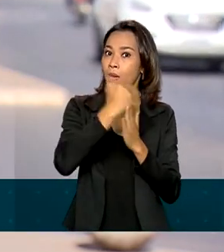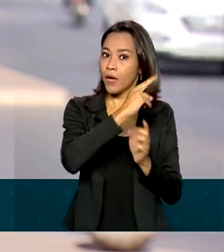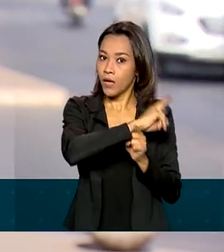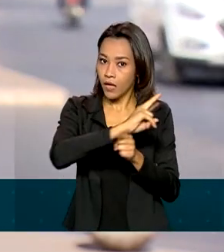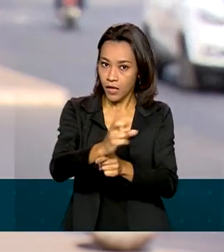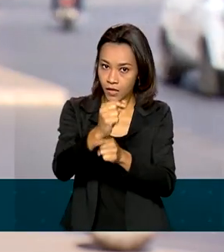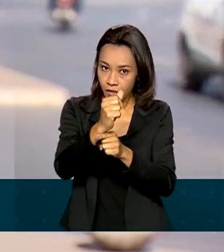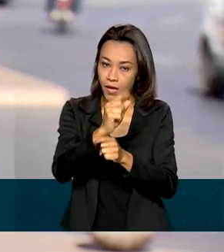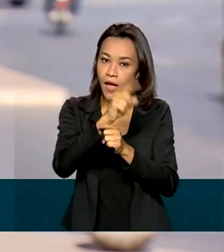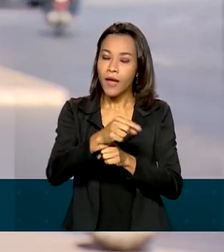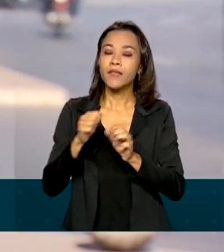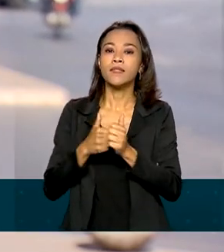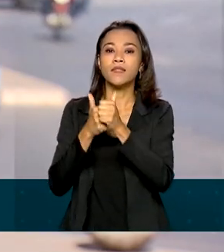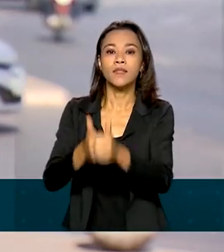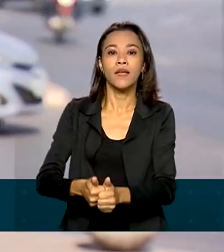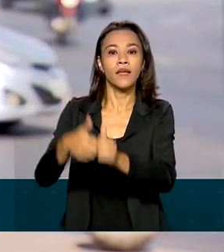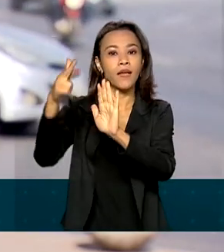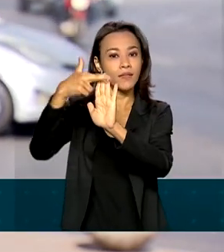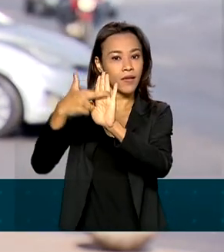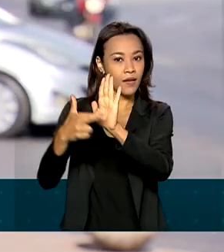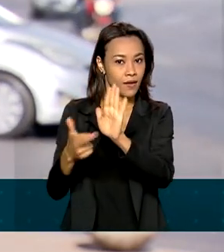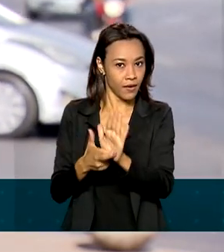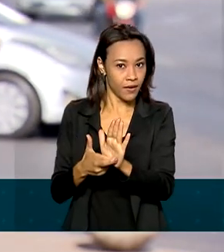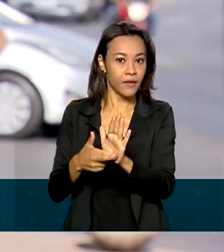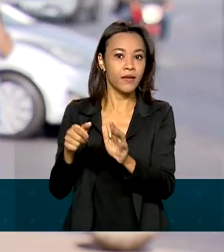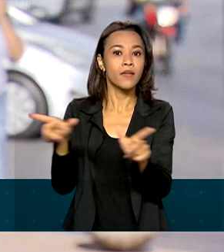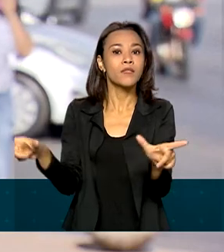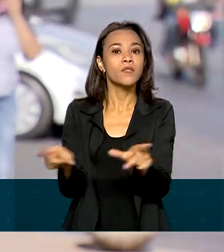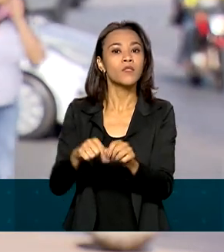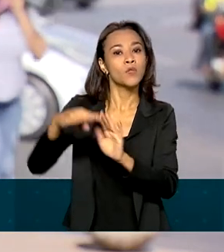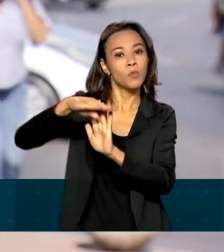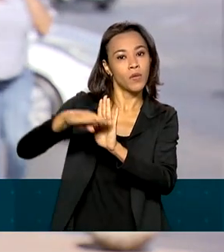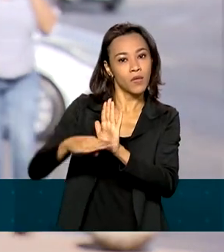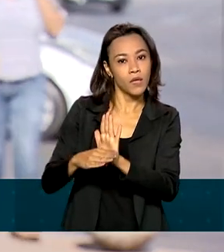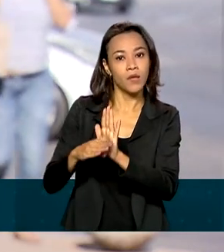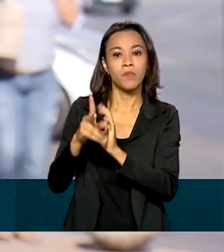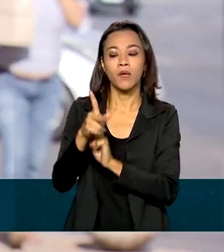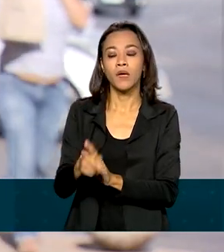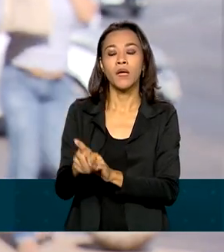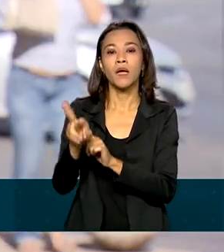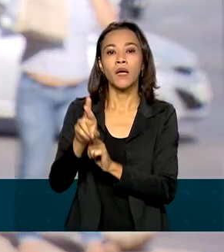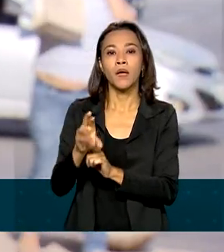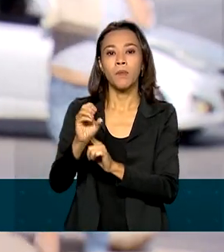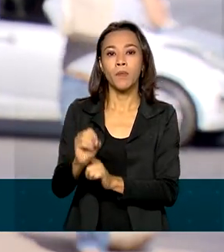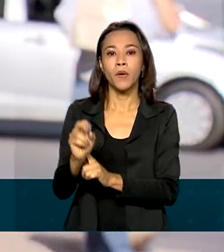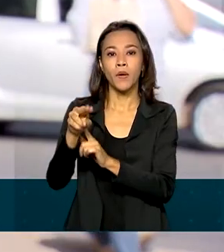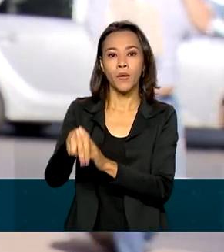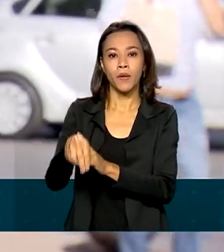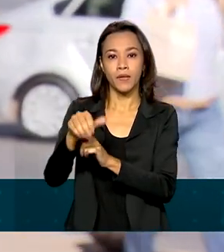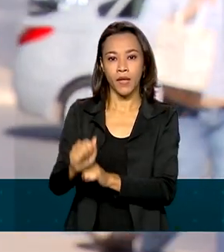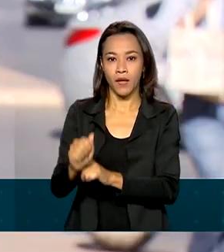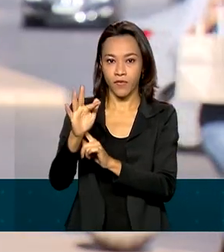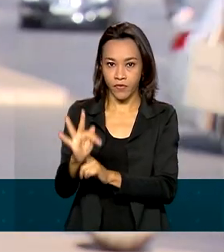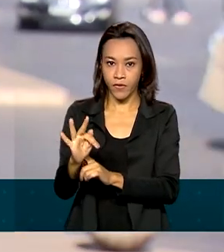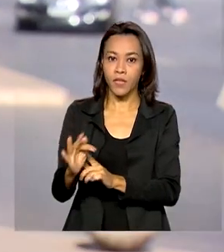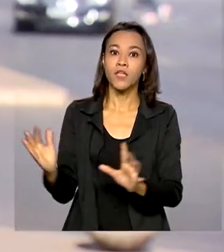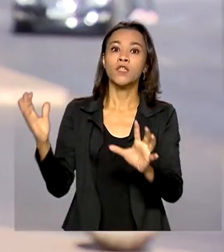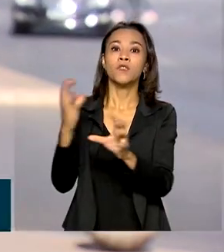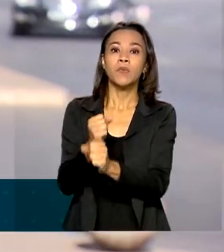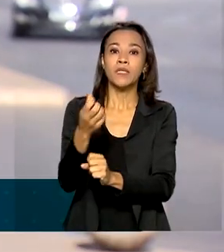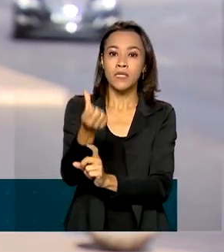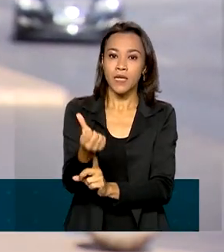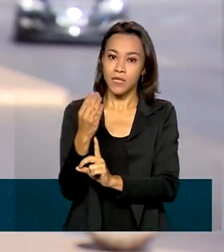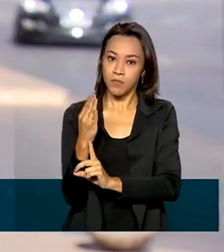enquadrados no Programa Nacional de Fortalecimento da Agricultura Familiar, PRONAF, com 6 bilhões e 600